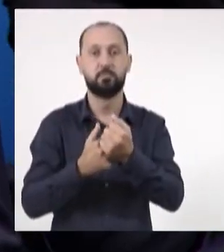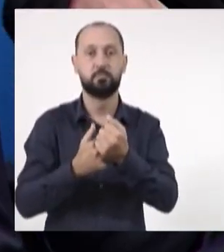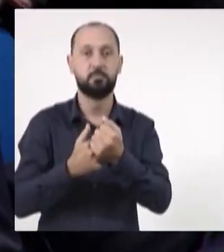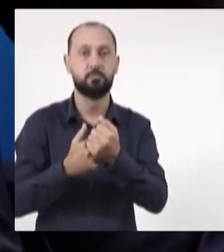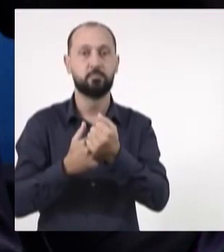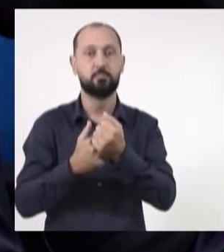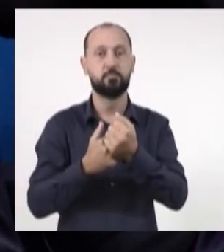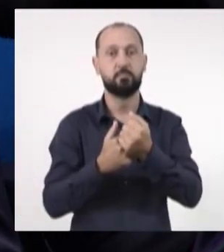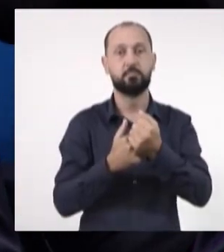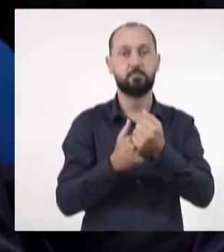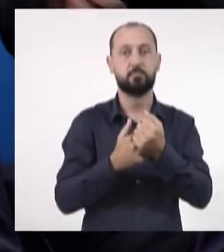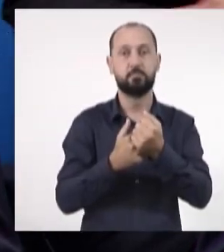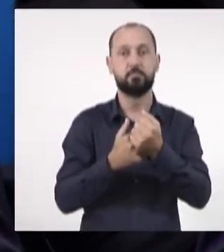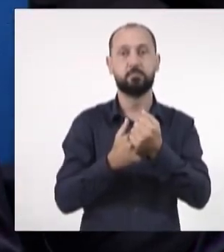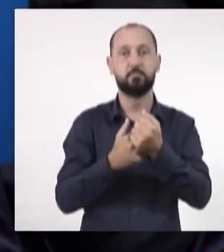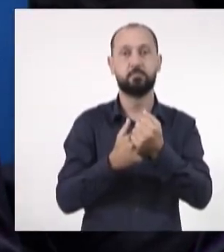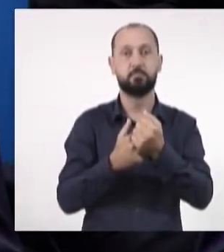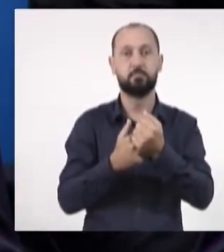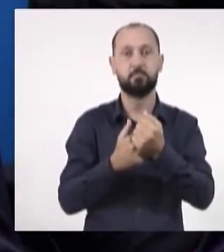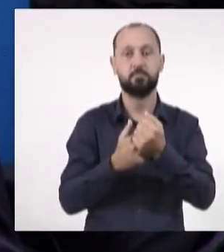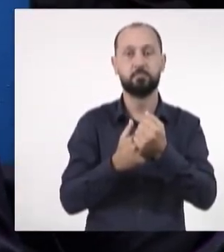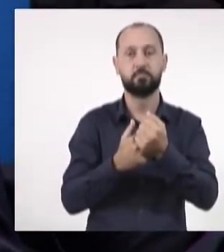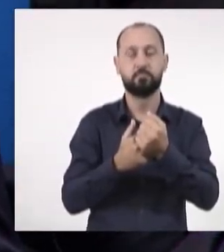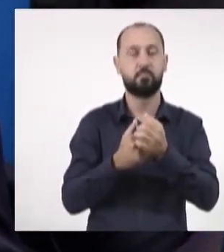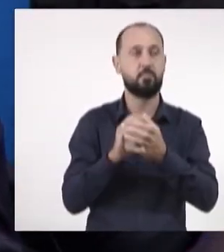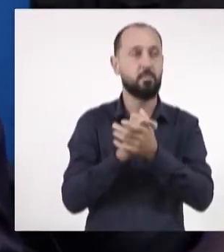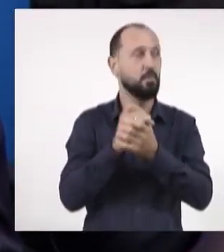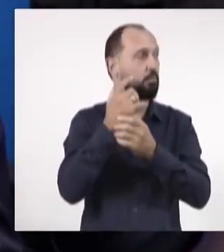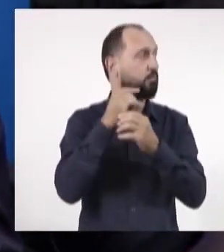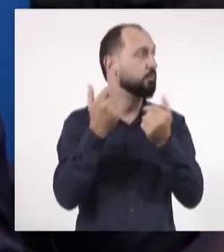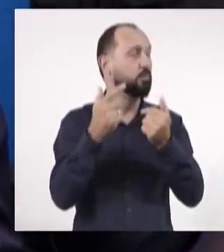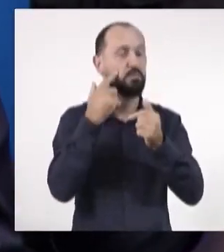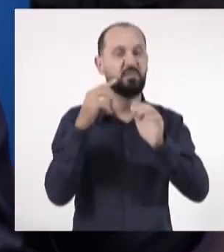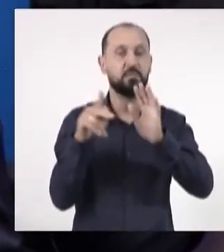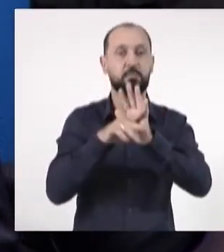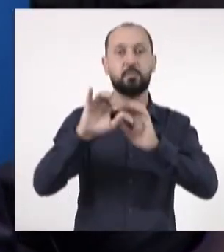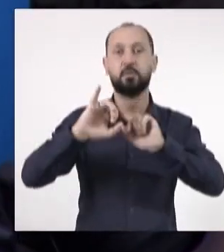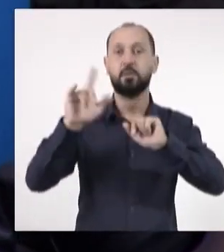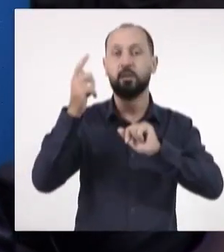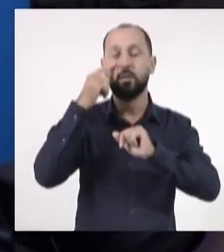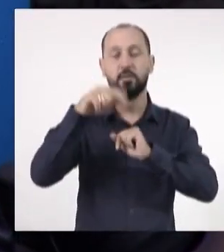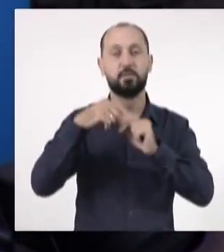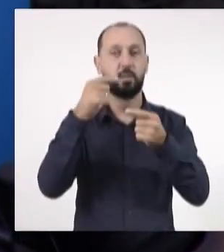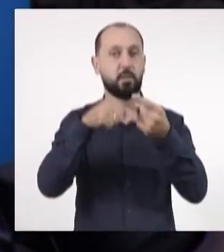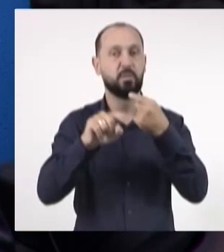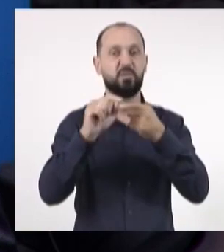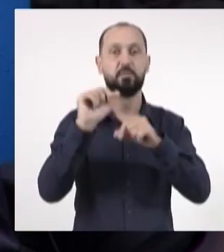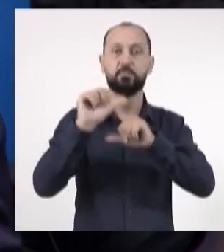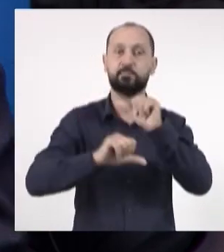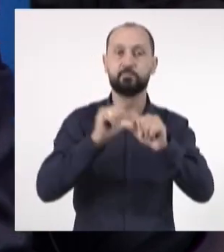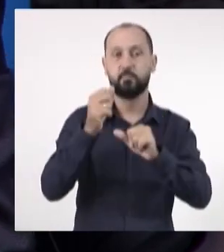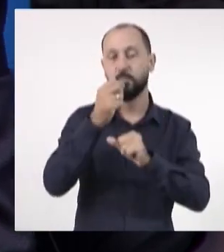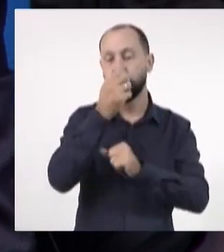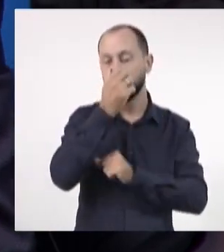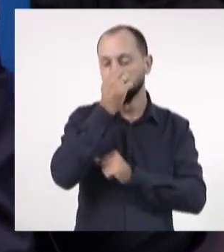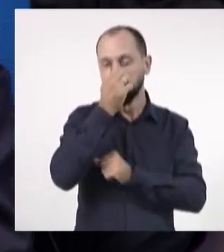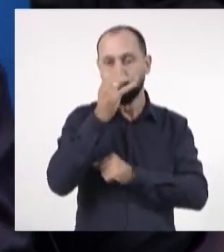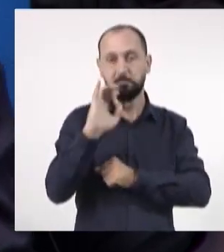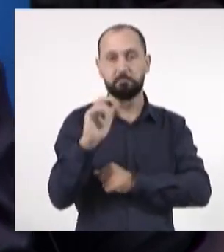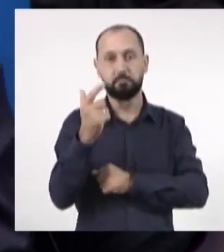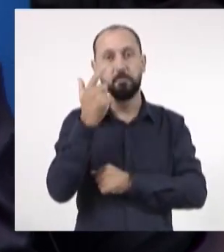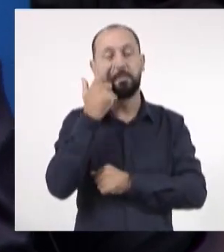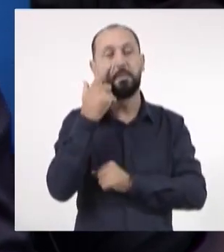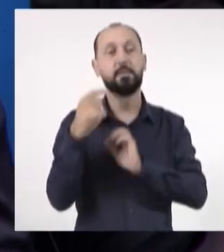Então, a reforma, por mais que nós não tenhamos uma posição muito clara do ponto de vista de ser contra a reforma, mas a evidência